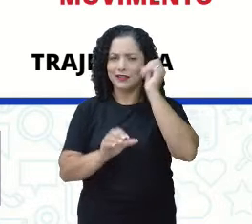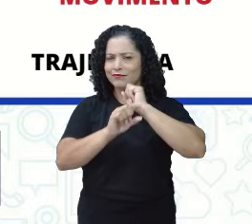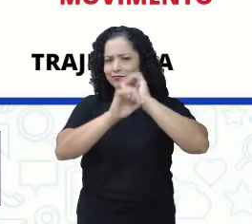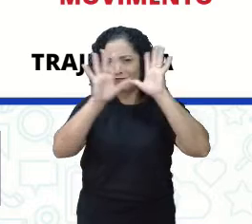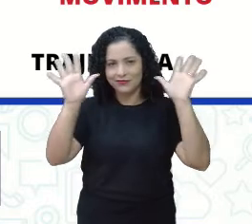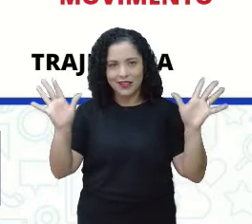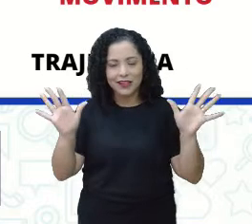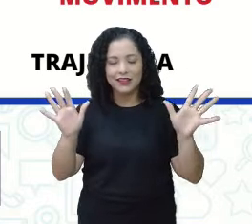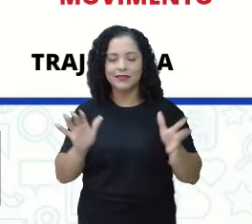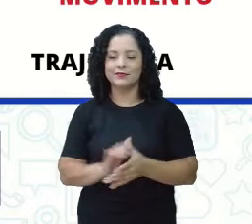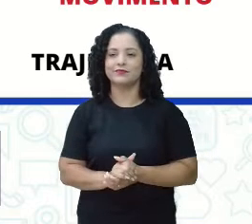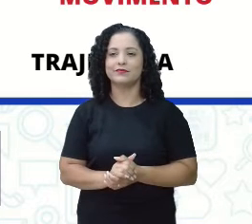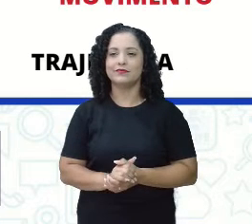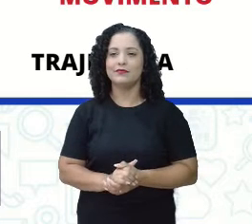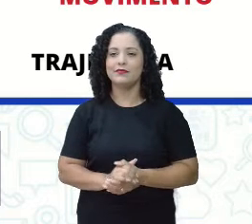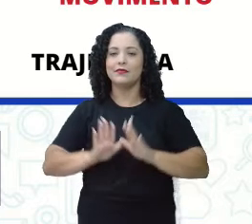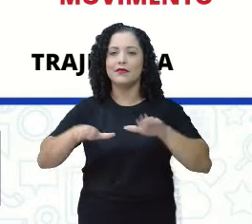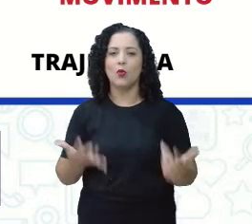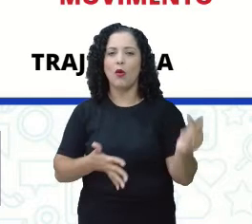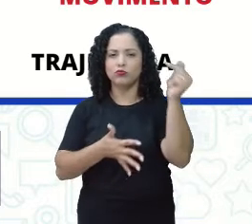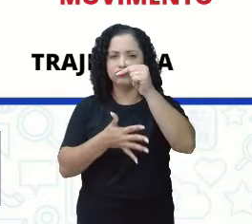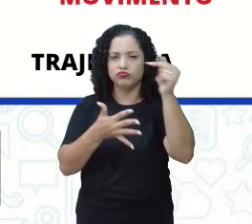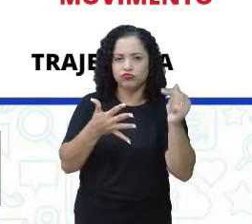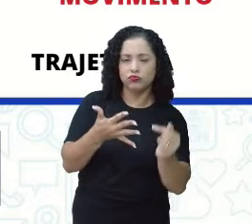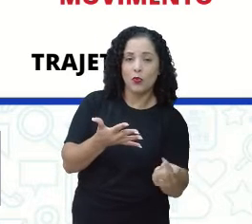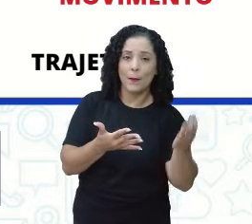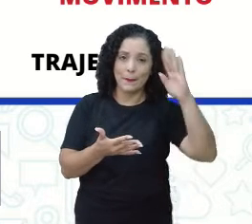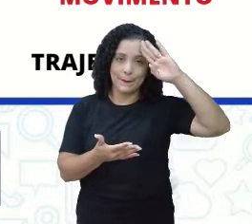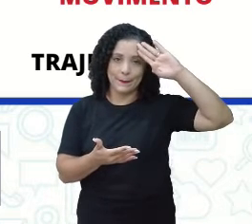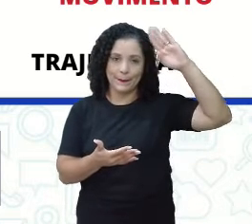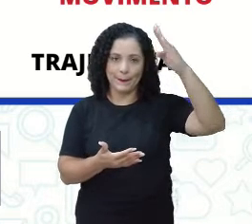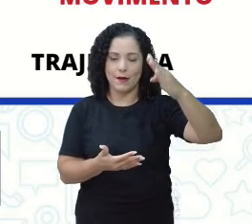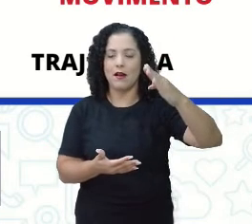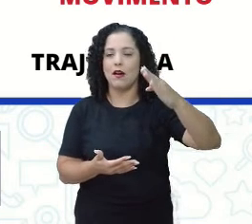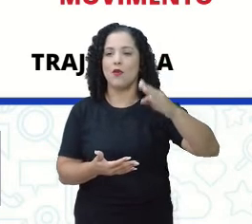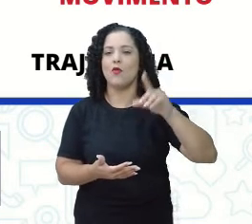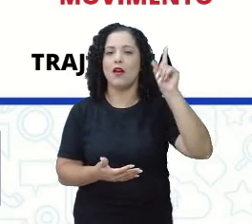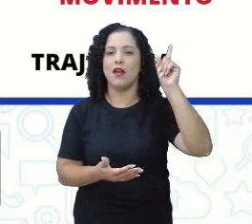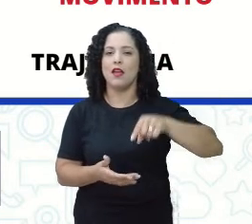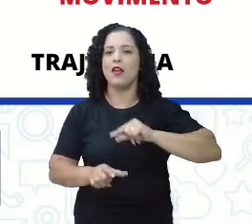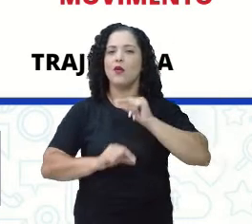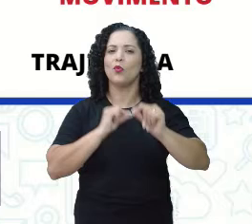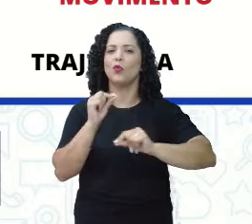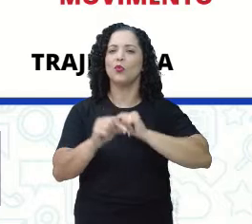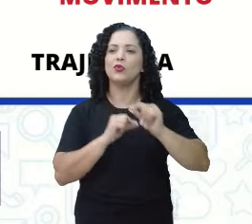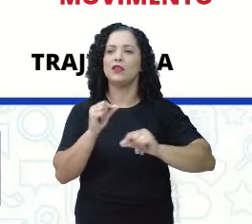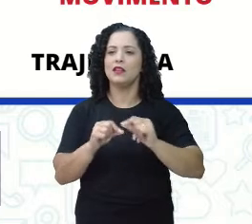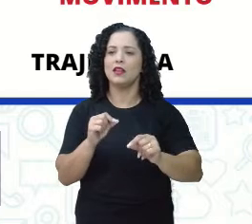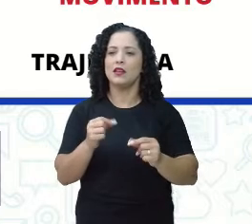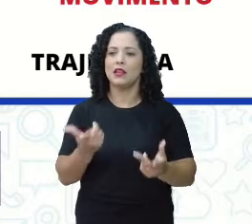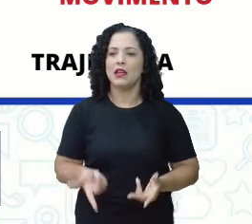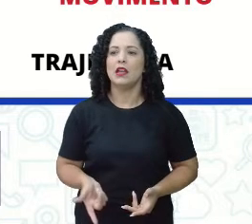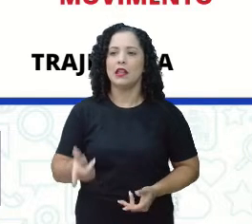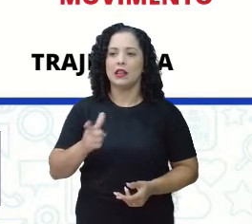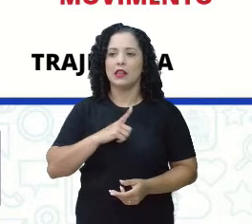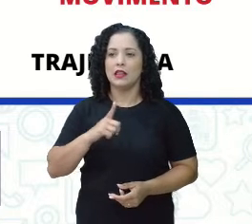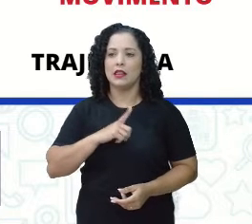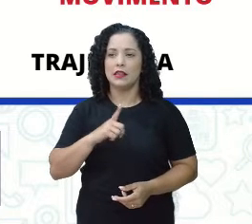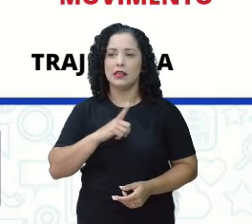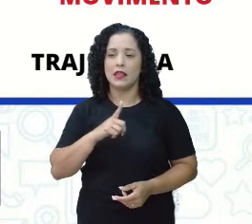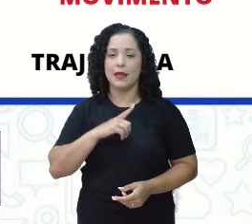cinemática. E os principais conceitos, os conceitos mais importantes, é a questão de móvel, de ponto